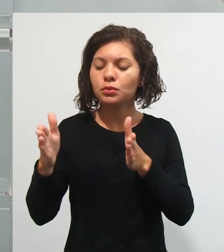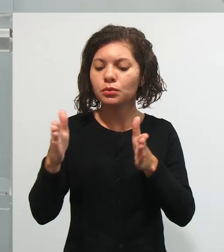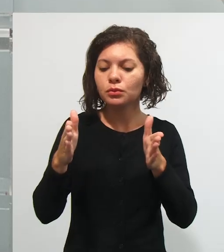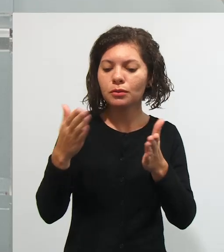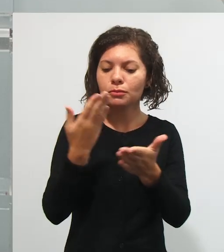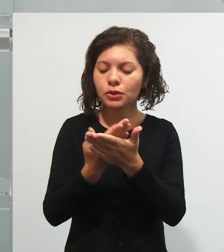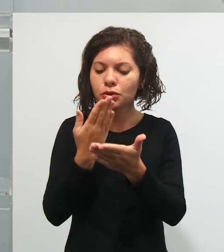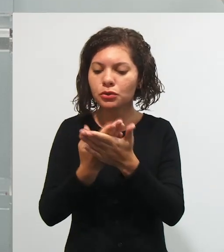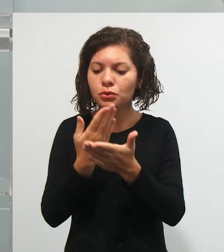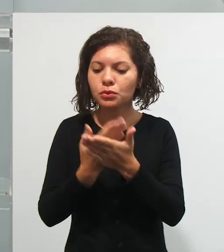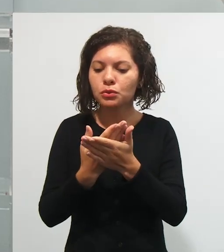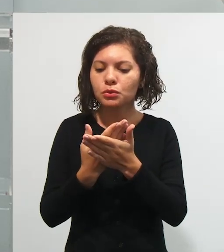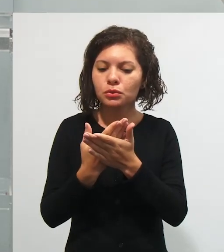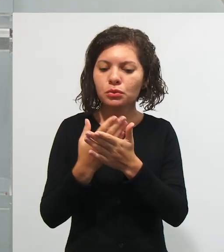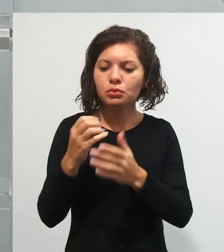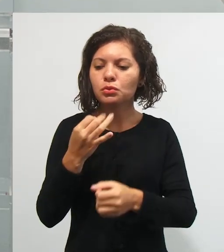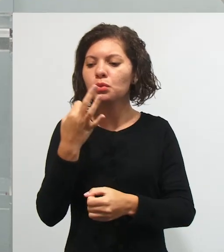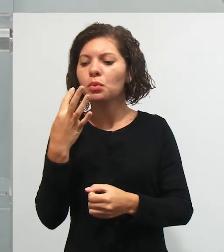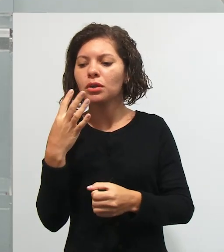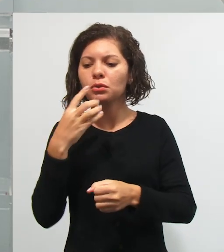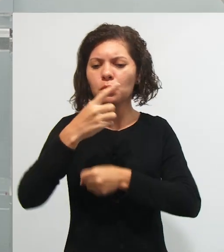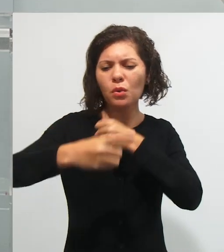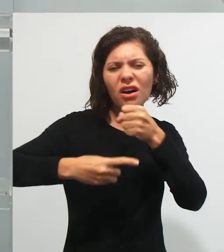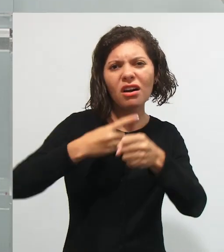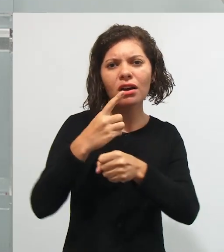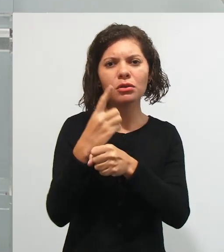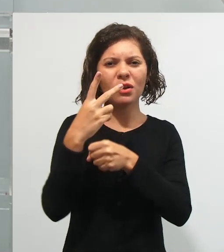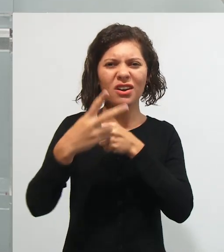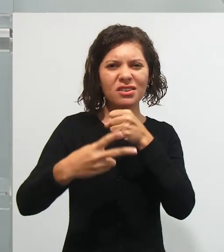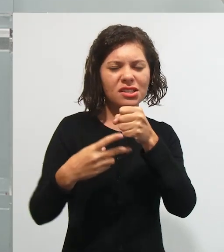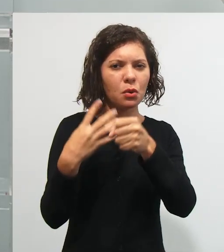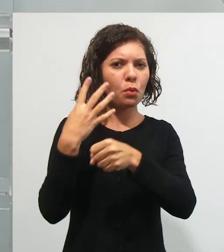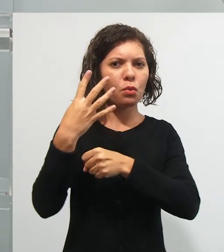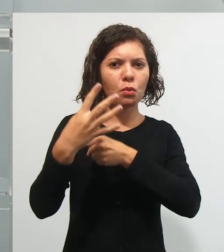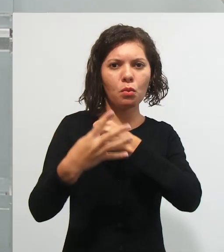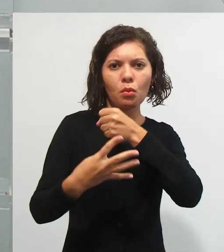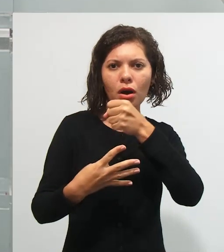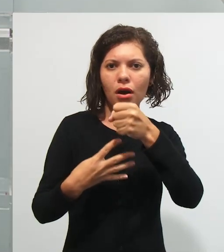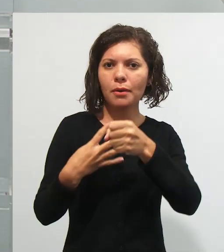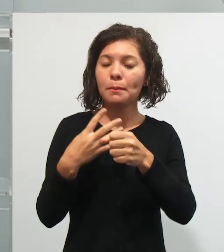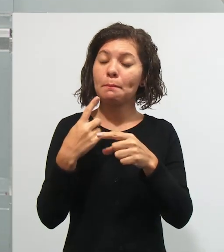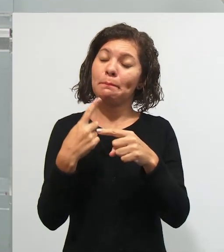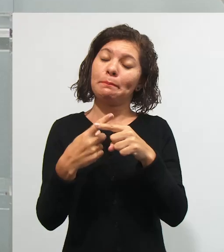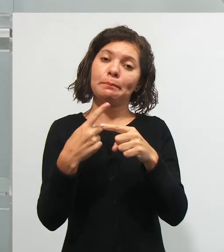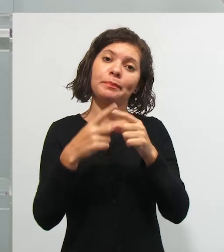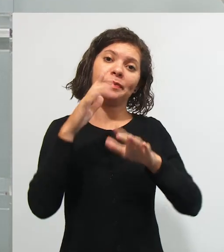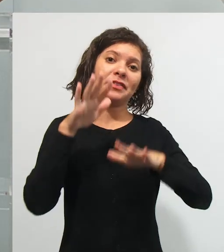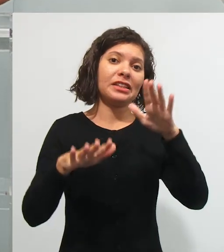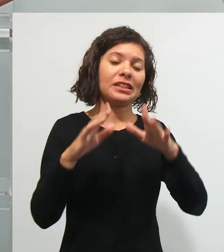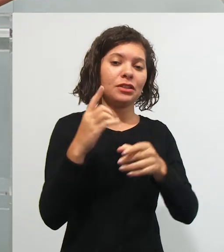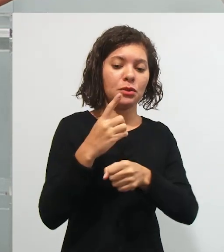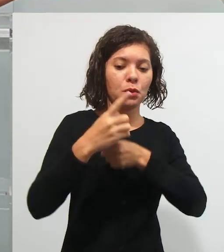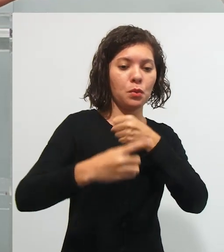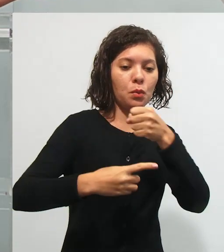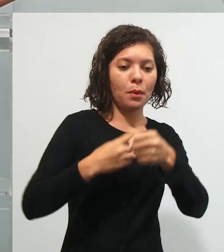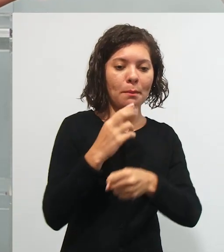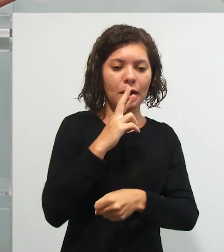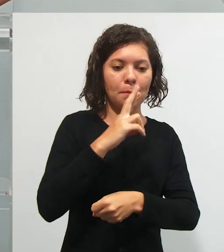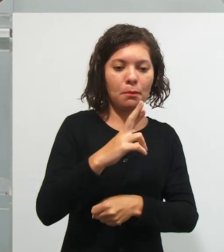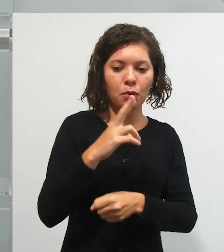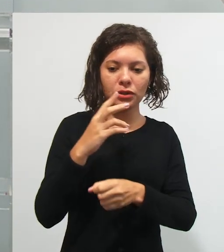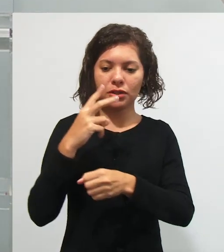ano que eles ficaram observando? 2 anos, 3 anos, 4 anos? Porque às vezes em 1 ano você tem uma resposta, em 6 meses você tem outra, em 2 anos você tem